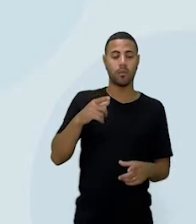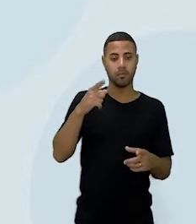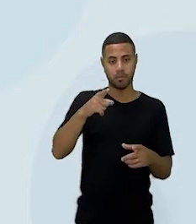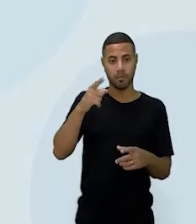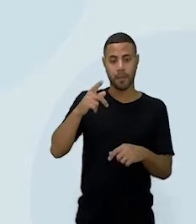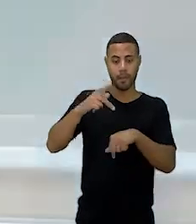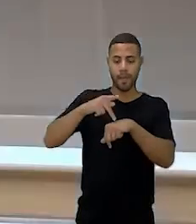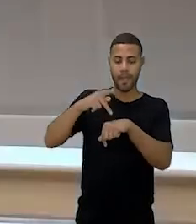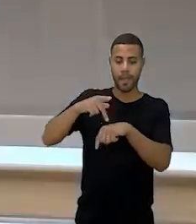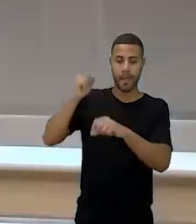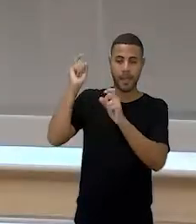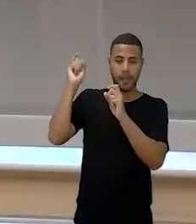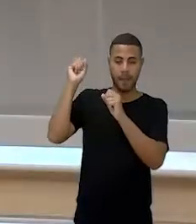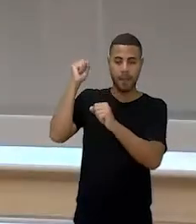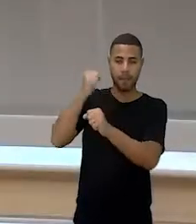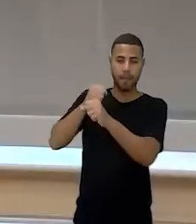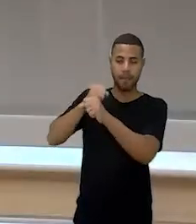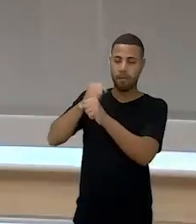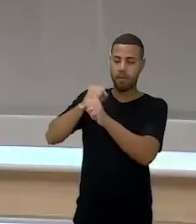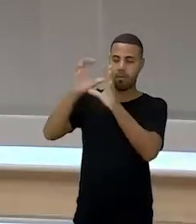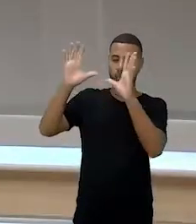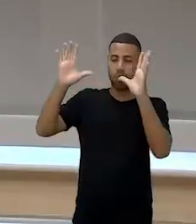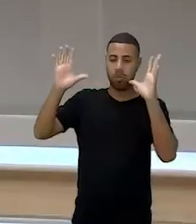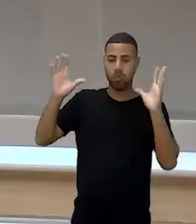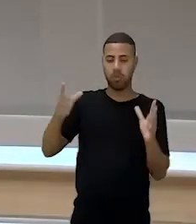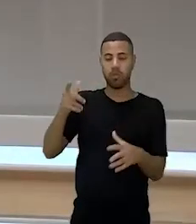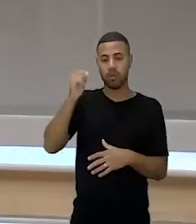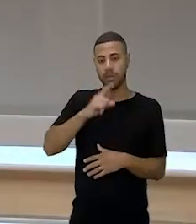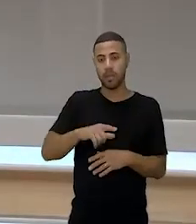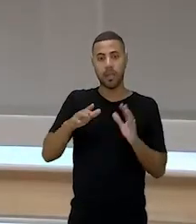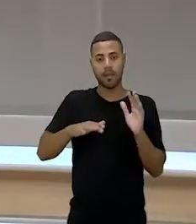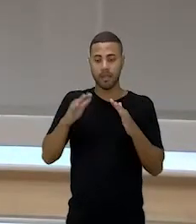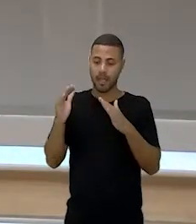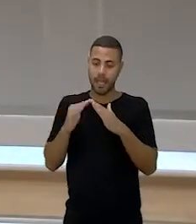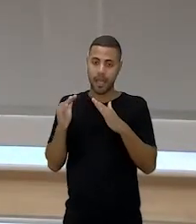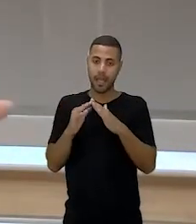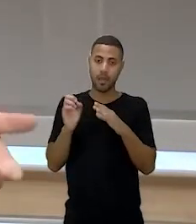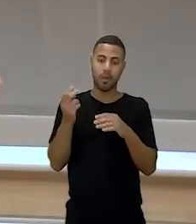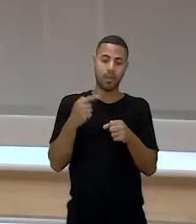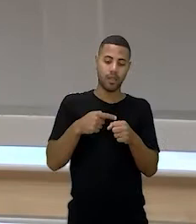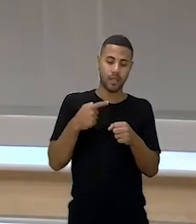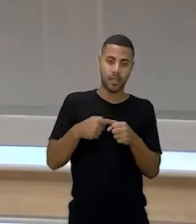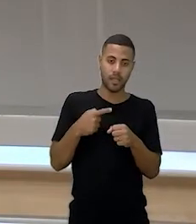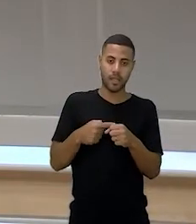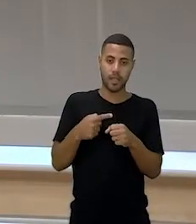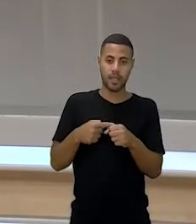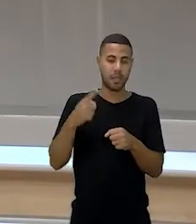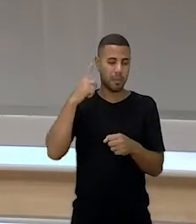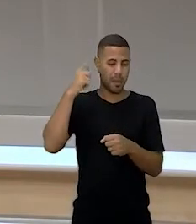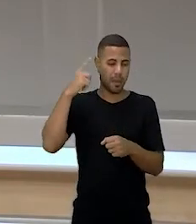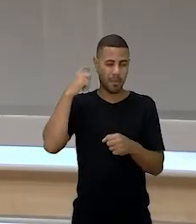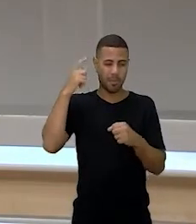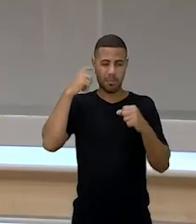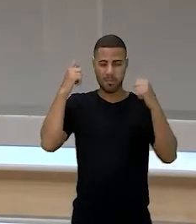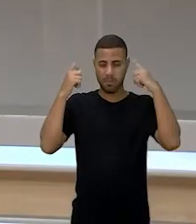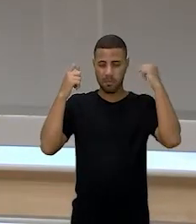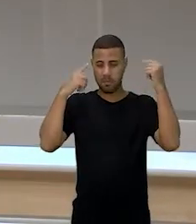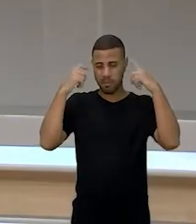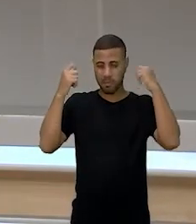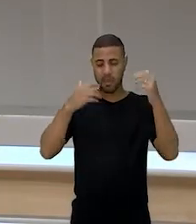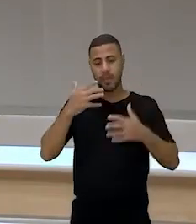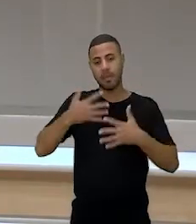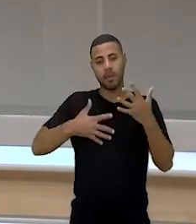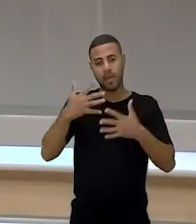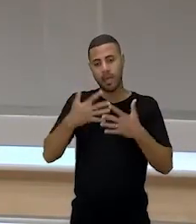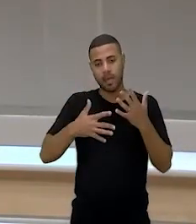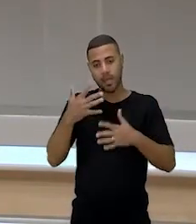sonora. Então, se for próximo de habitações, de cidades, isso deve incomodar as pessoas